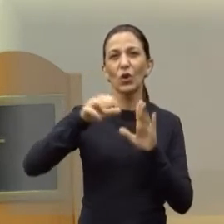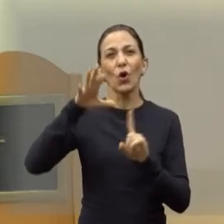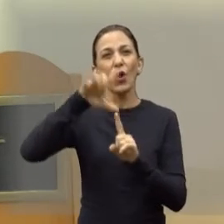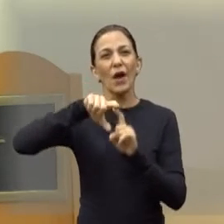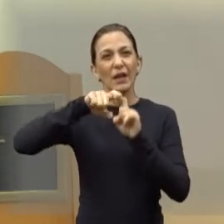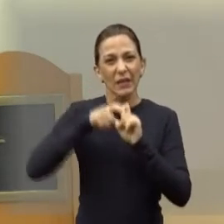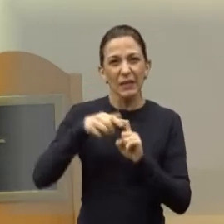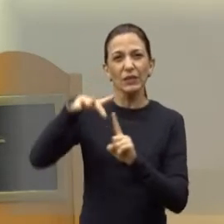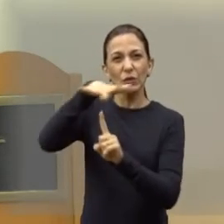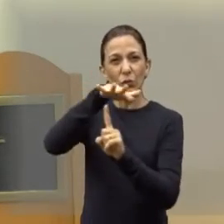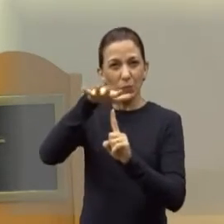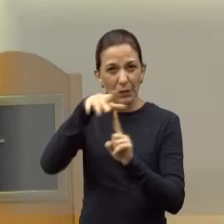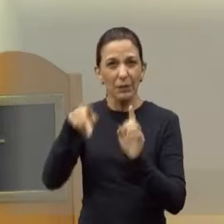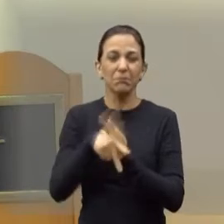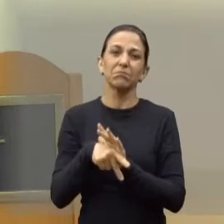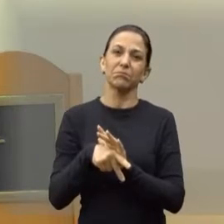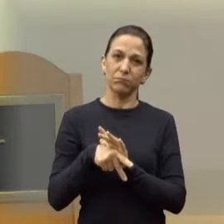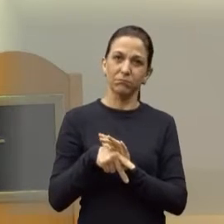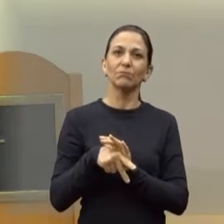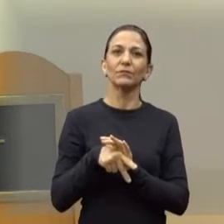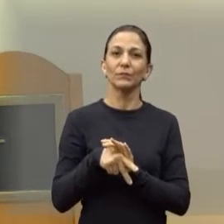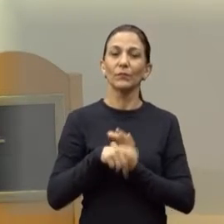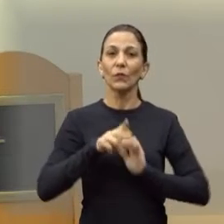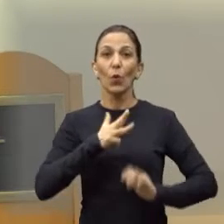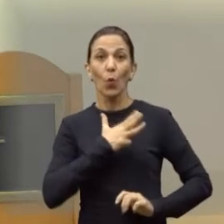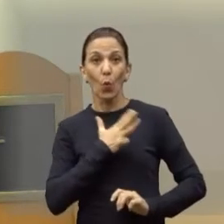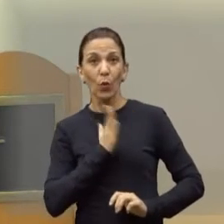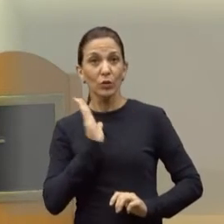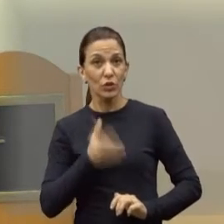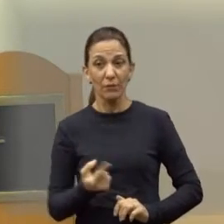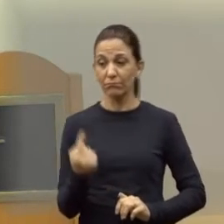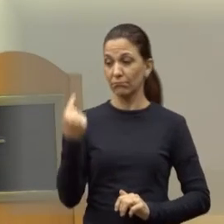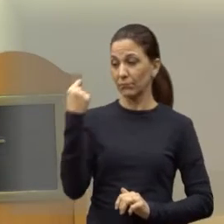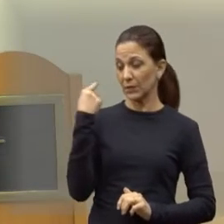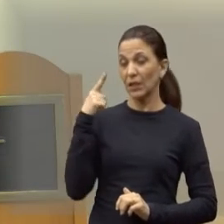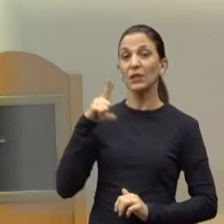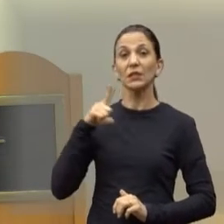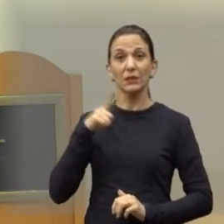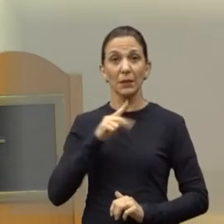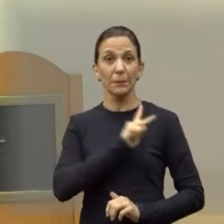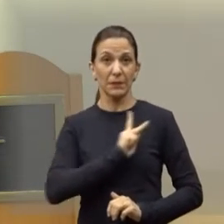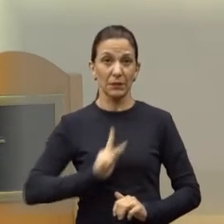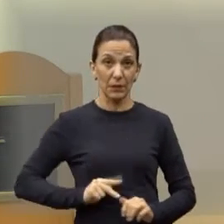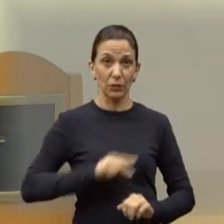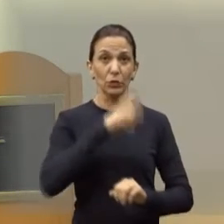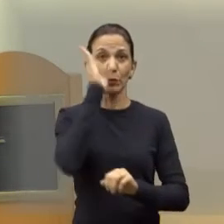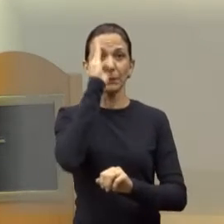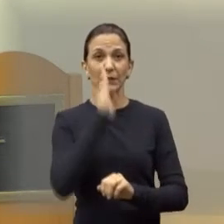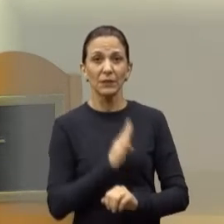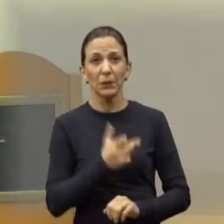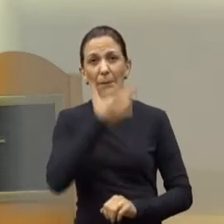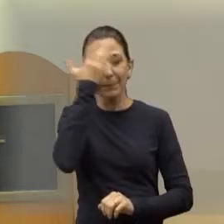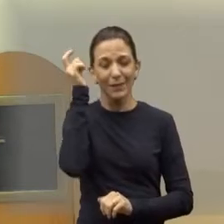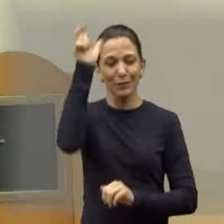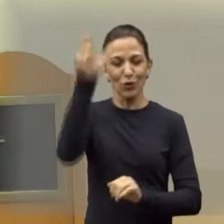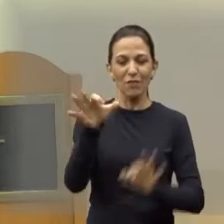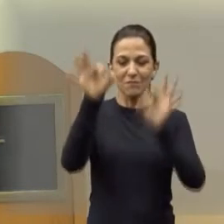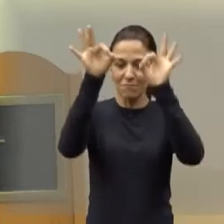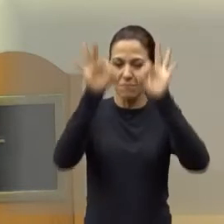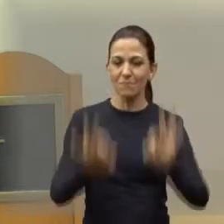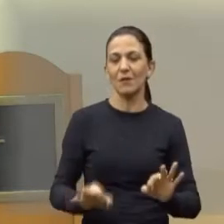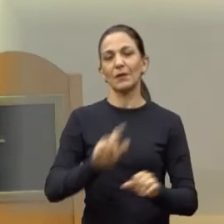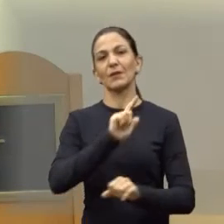ambiental Lula pelo que já fez no passado como presidente do Brasil é a pessoa certa